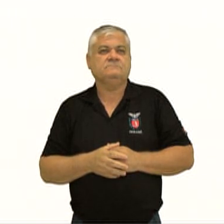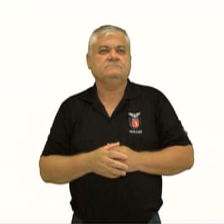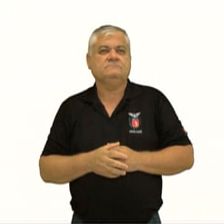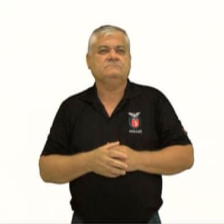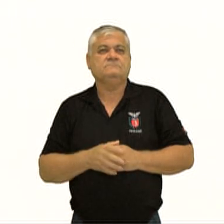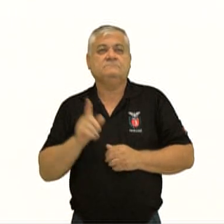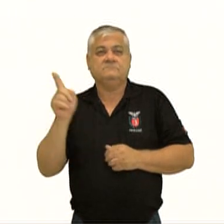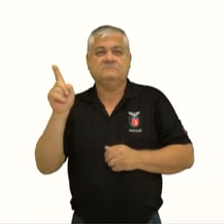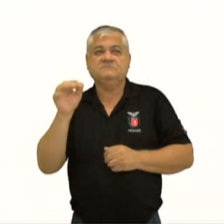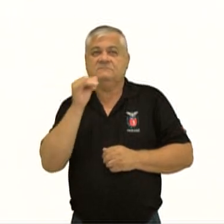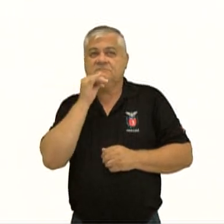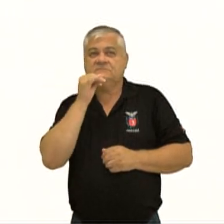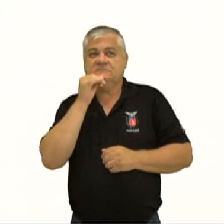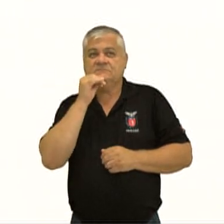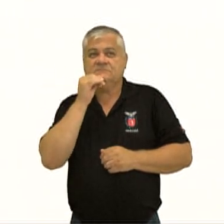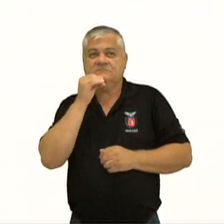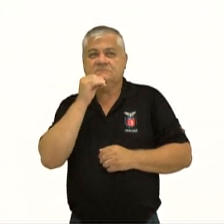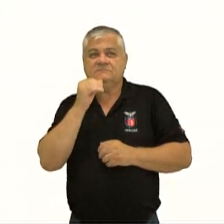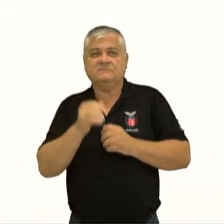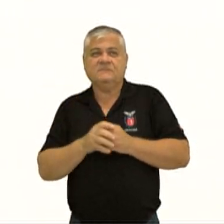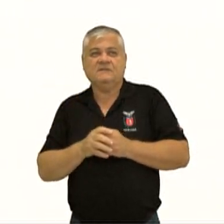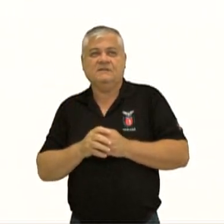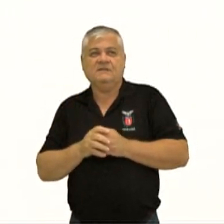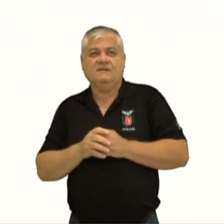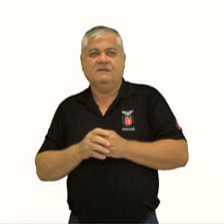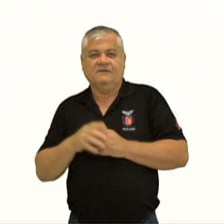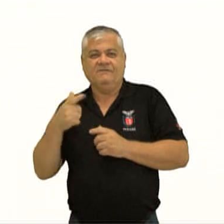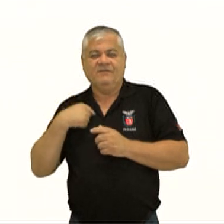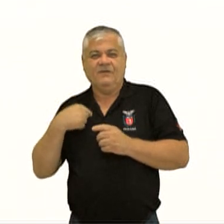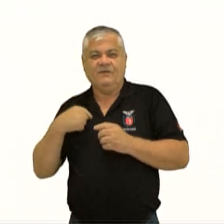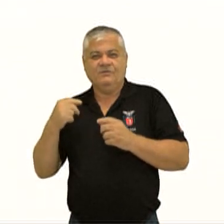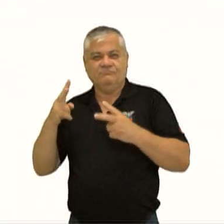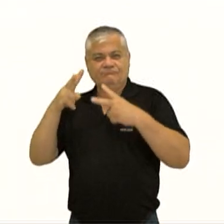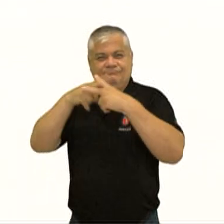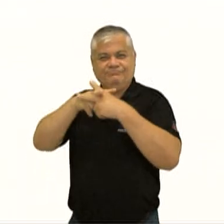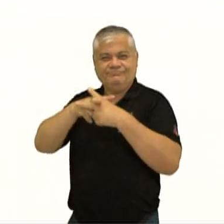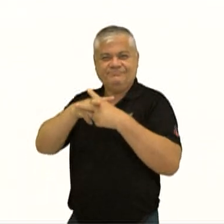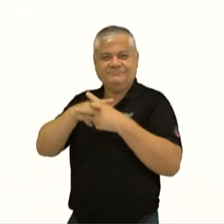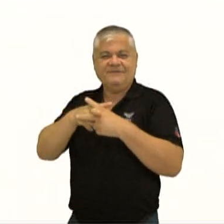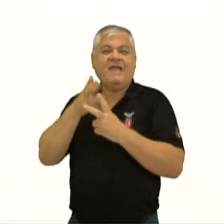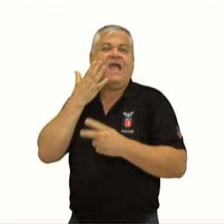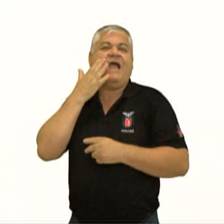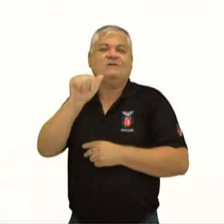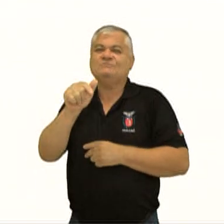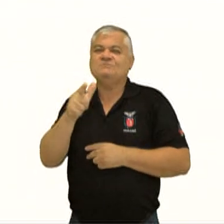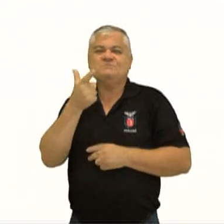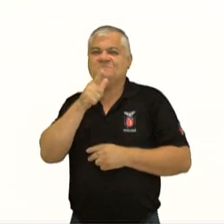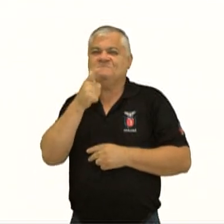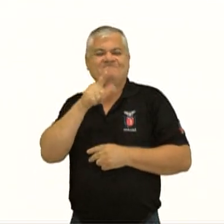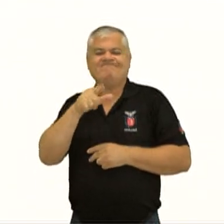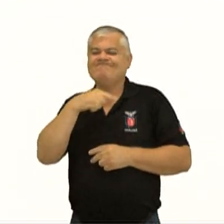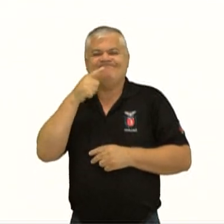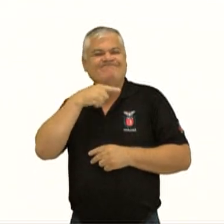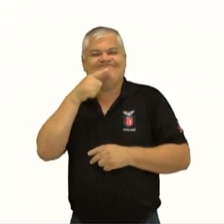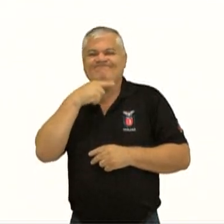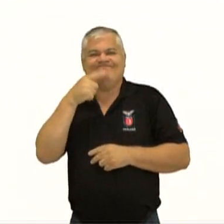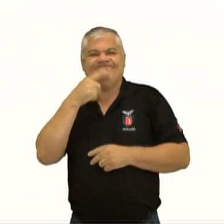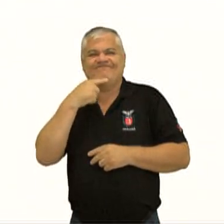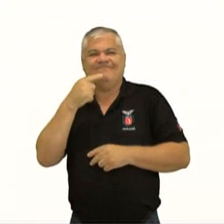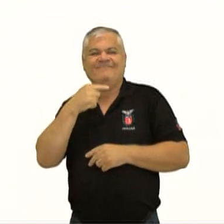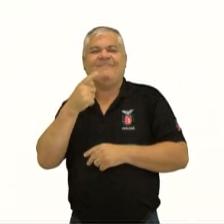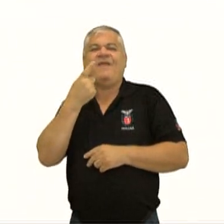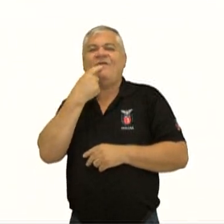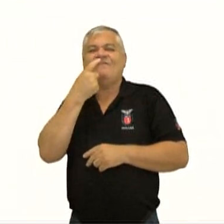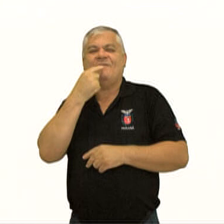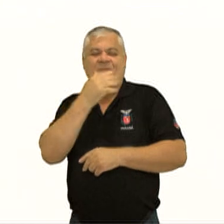Aqui o lançamento na base, né? Vocês podem ver que o ataque é o de azul, não conseguiu chegar na bola, ó. Até o de vermelho bate na mão dele lá,